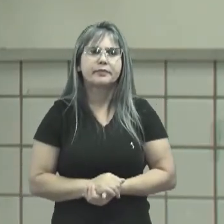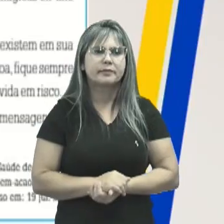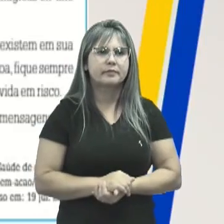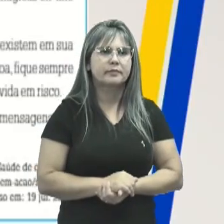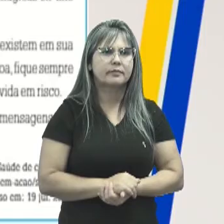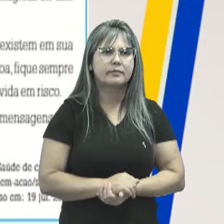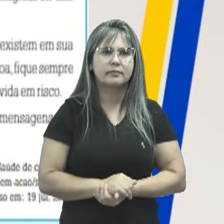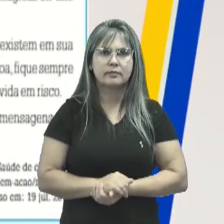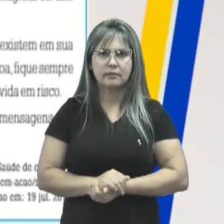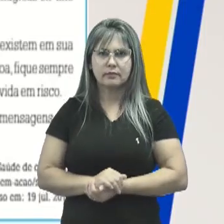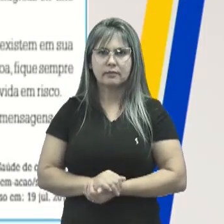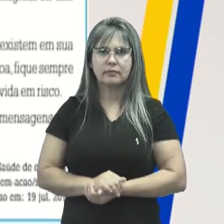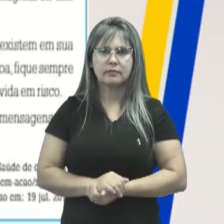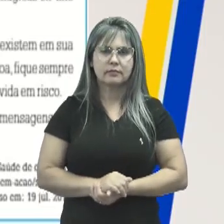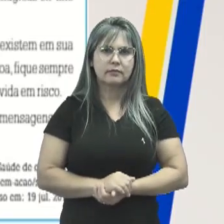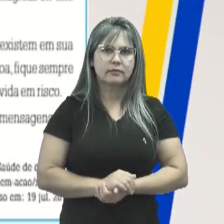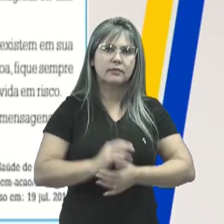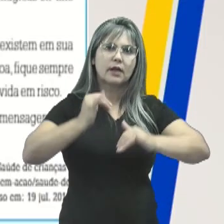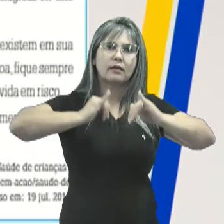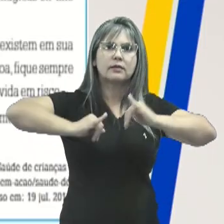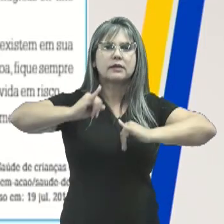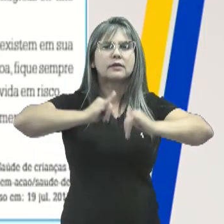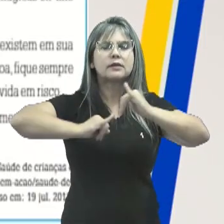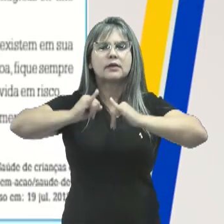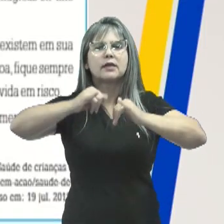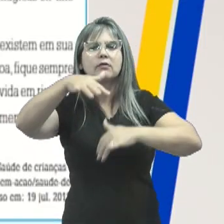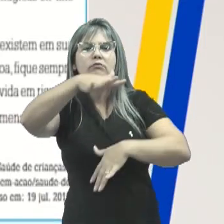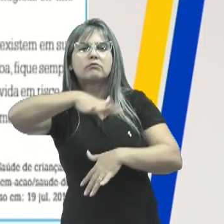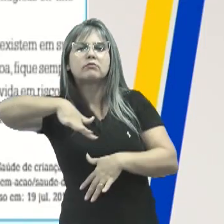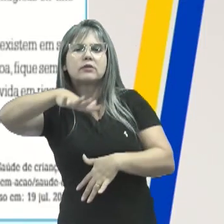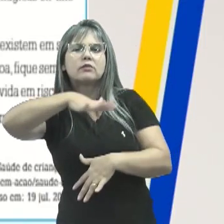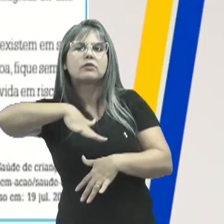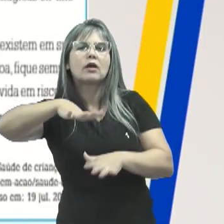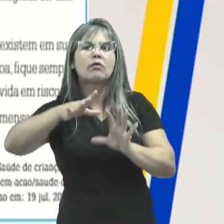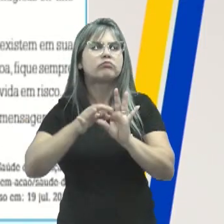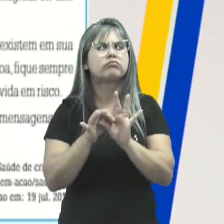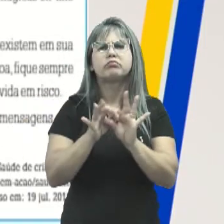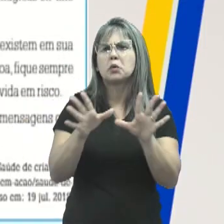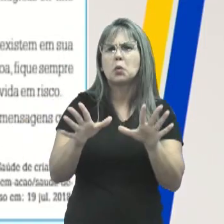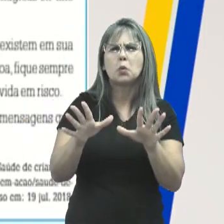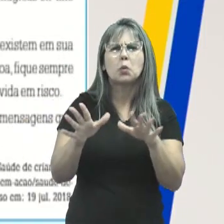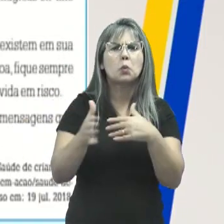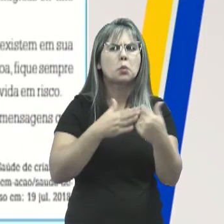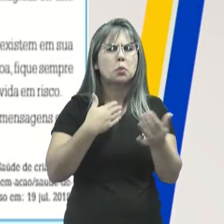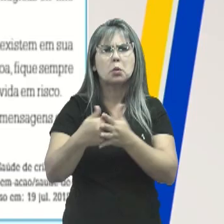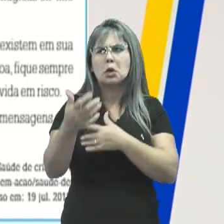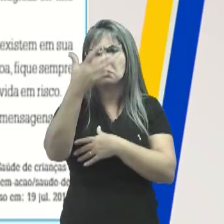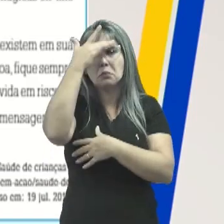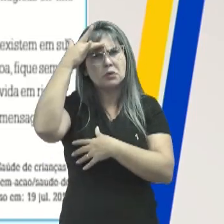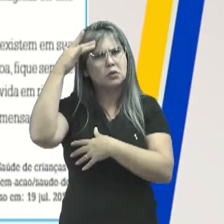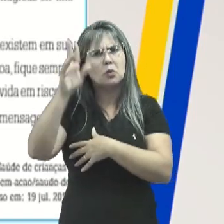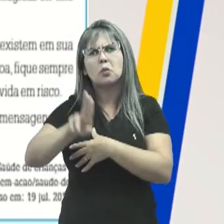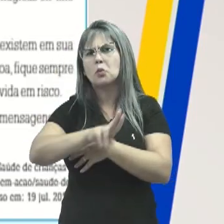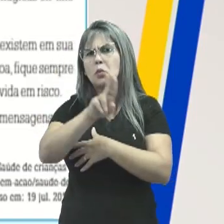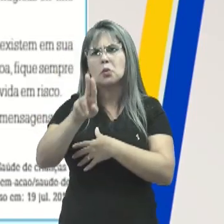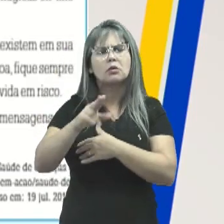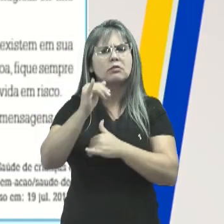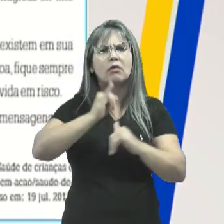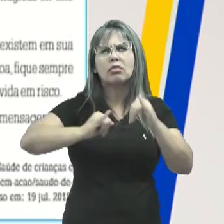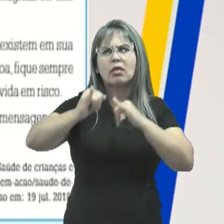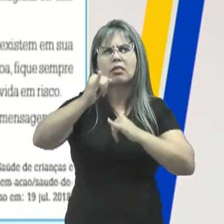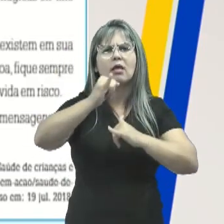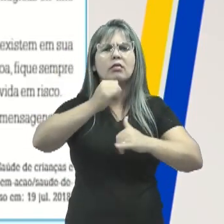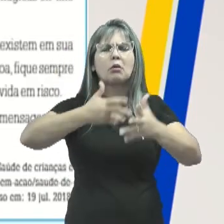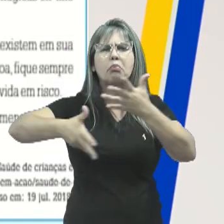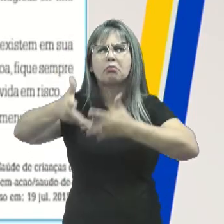Lembre-se que a internet é um espaço público e as mensagens trocadas ficam ali durante muito tempo. Então, se você jogar uma imagem, jogar uma mensagem